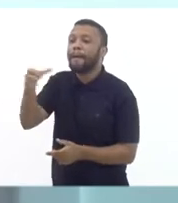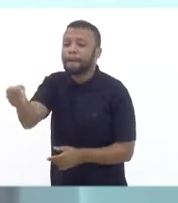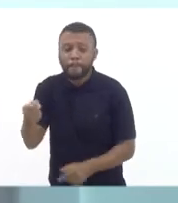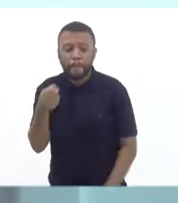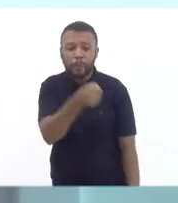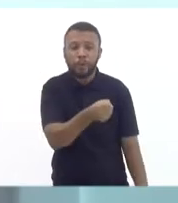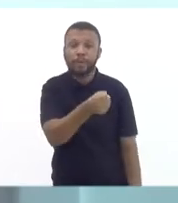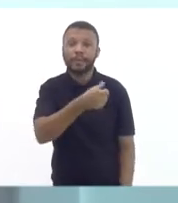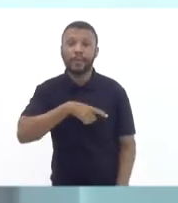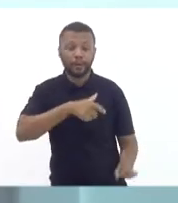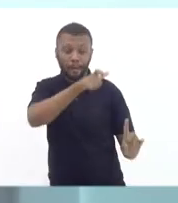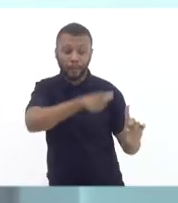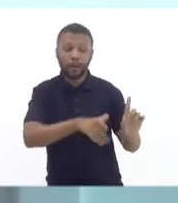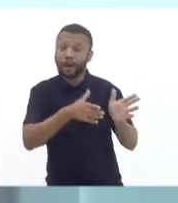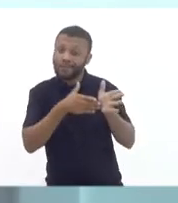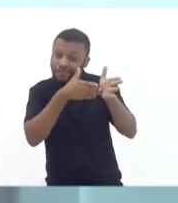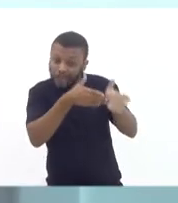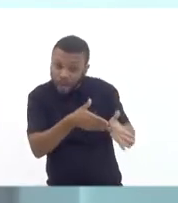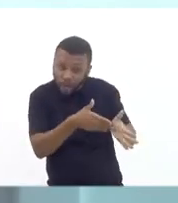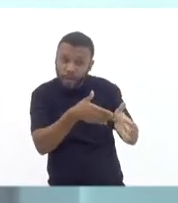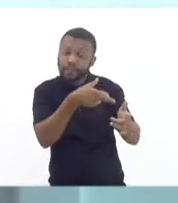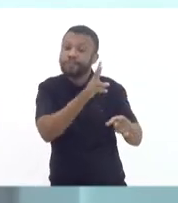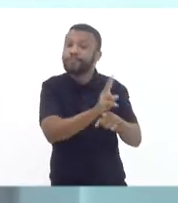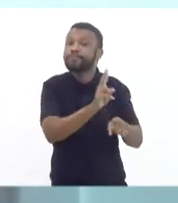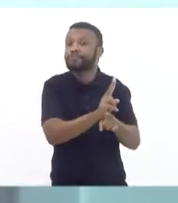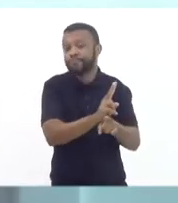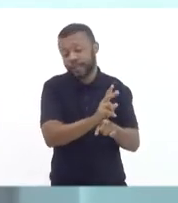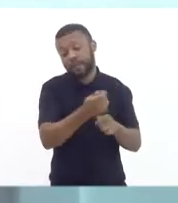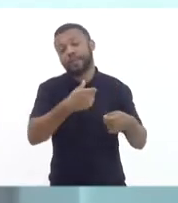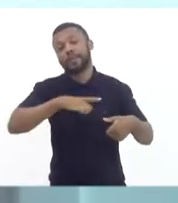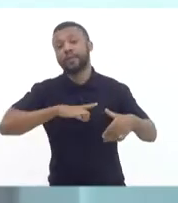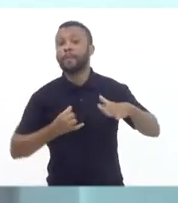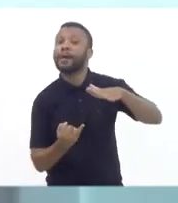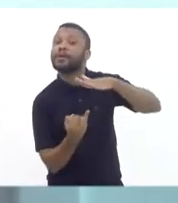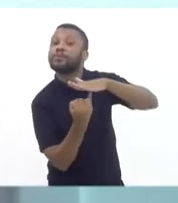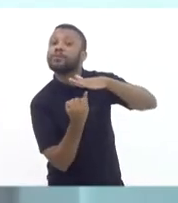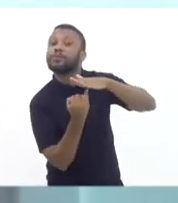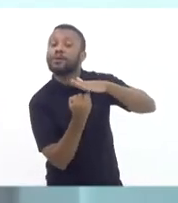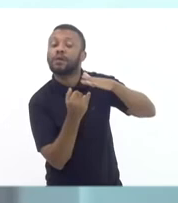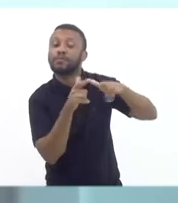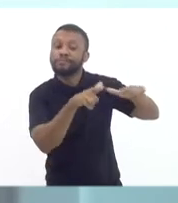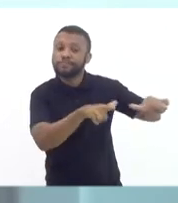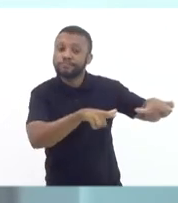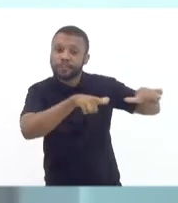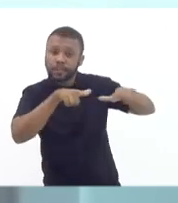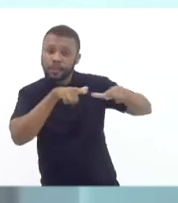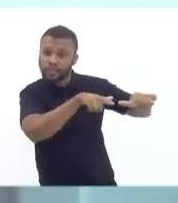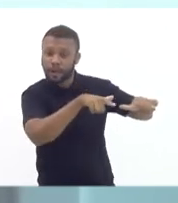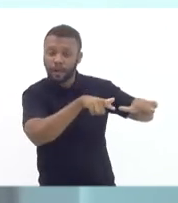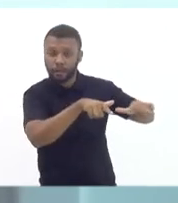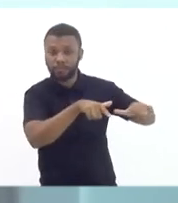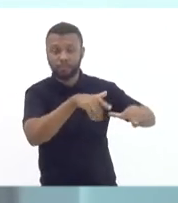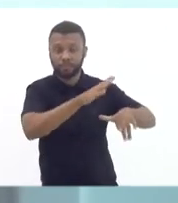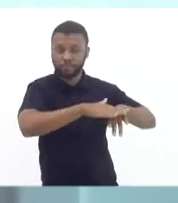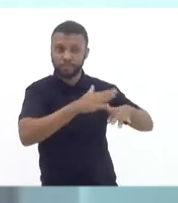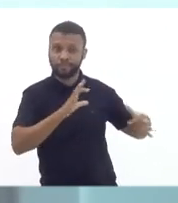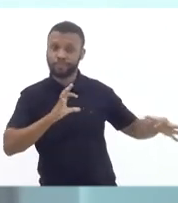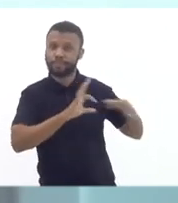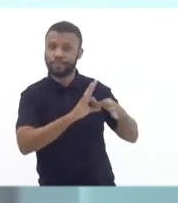depositário, ele tem que ser uma instituição, alguém credenciado a essa instituição, porque ele vai prestar conta desse animal